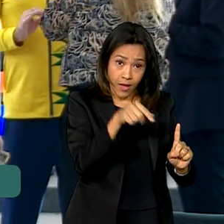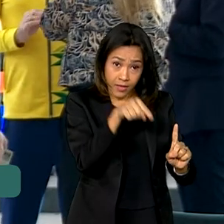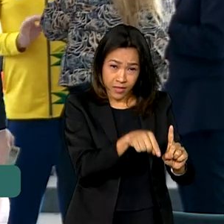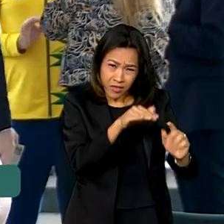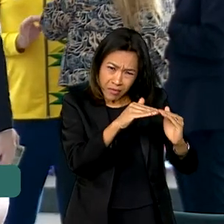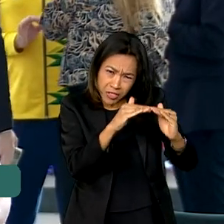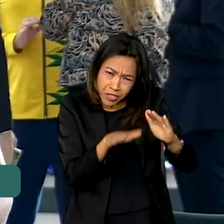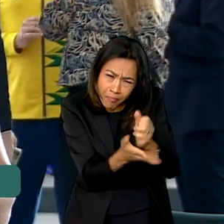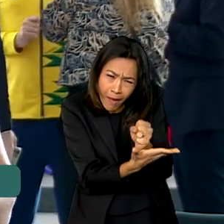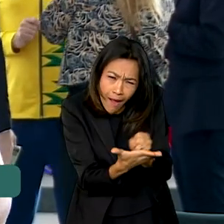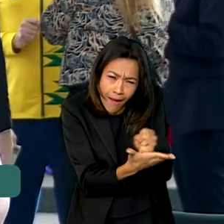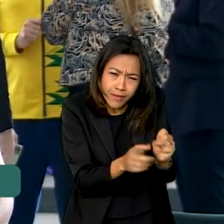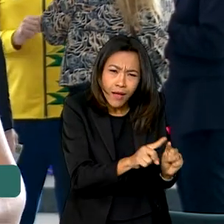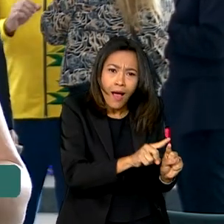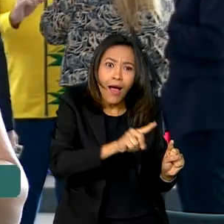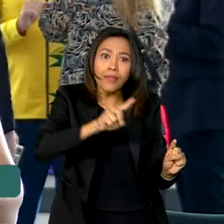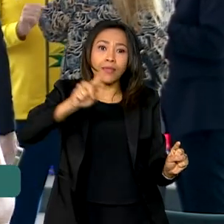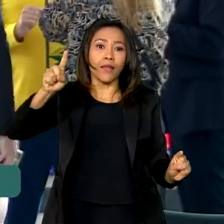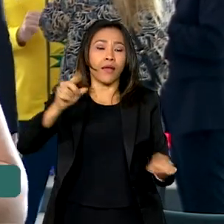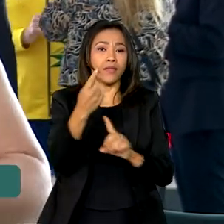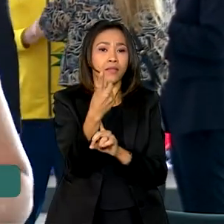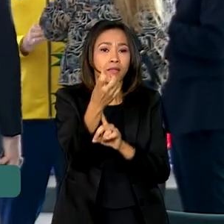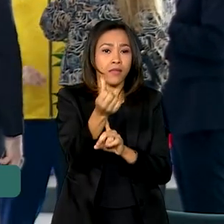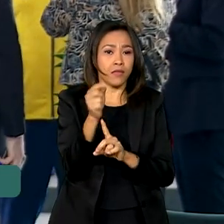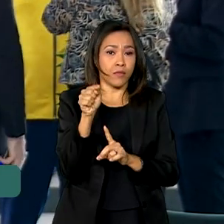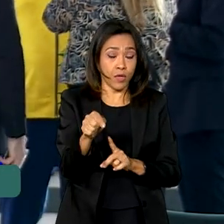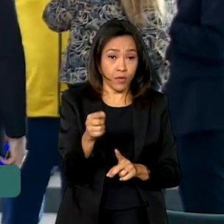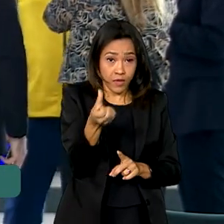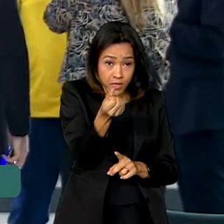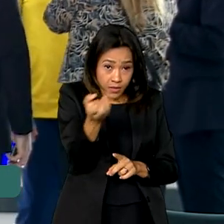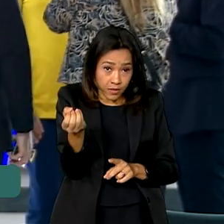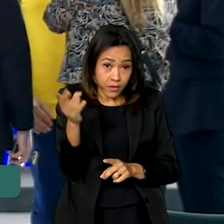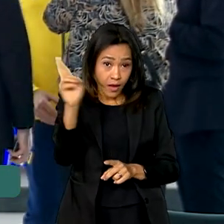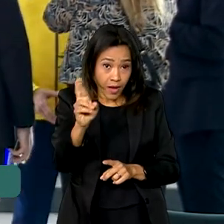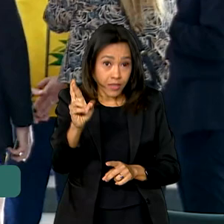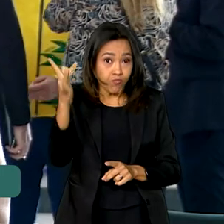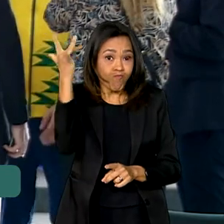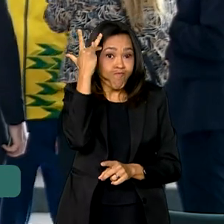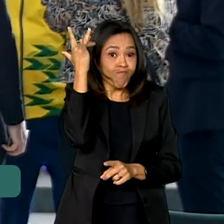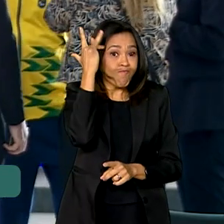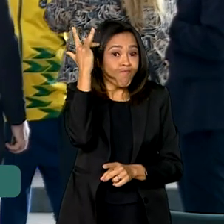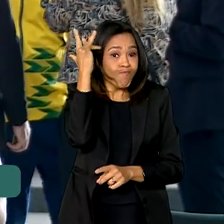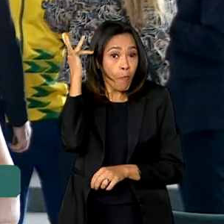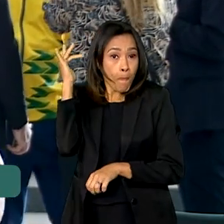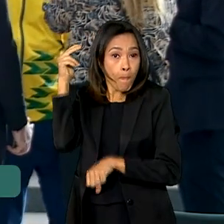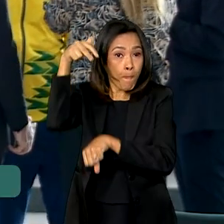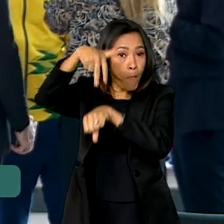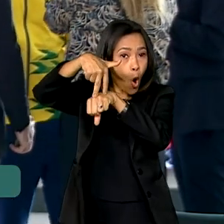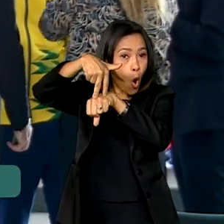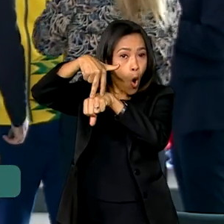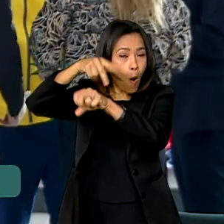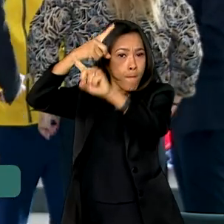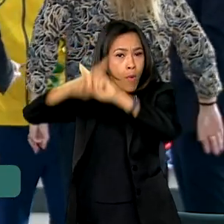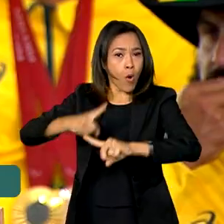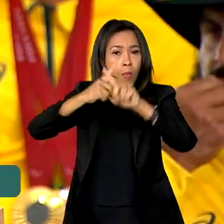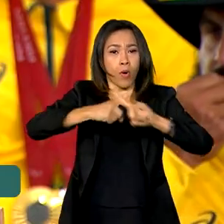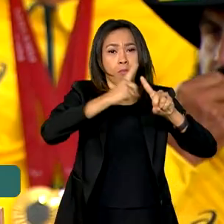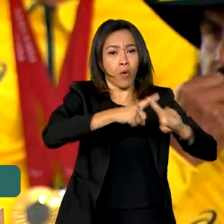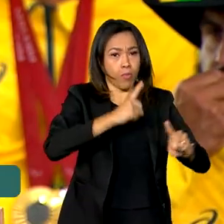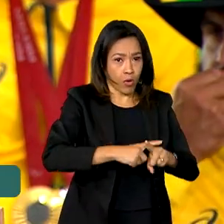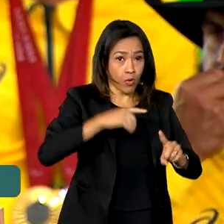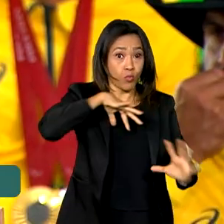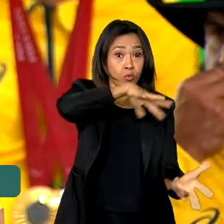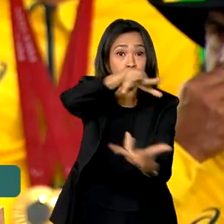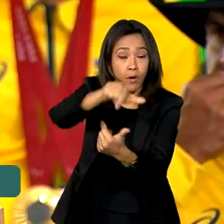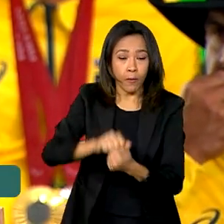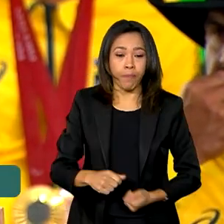de base a até R$ 16.600 para atletas que ocupam o pódio em grandes competições. Enquanto